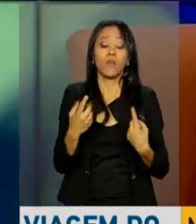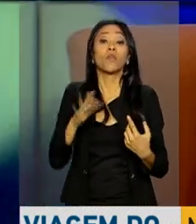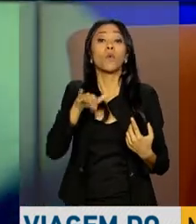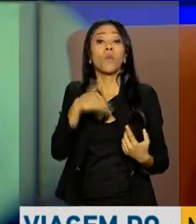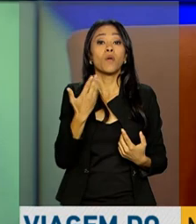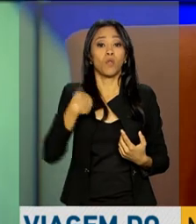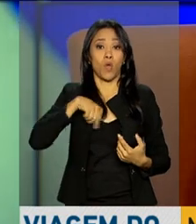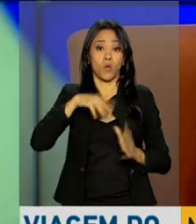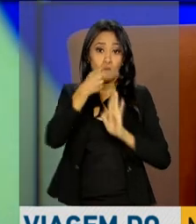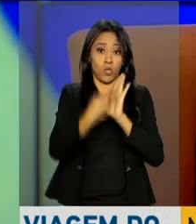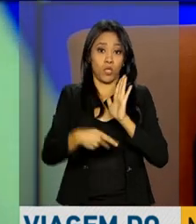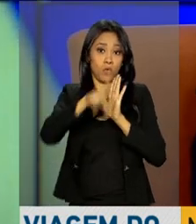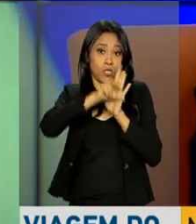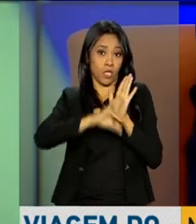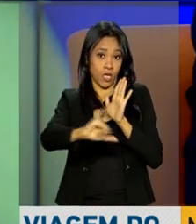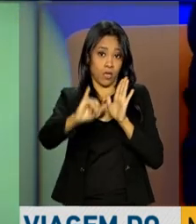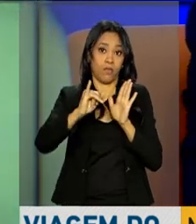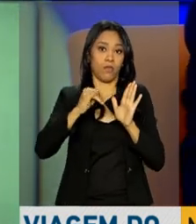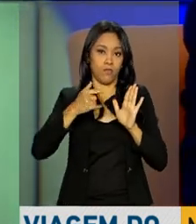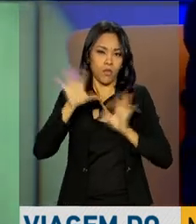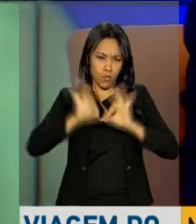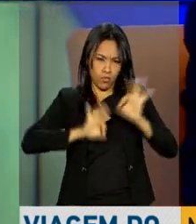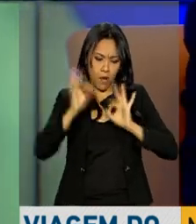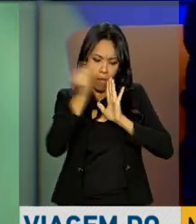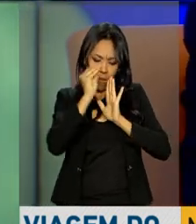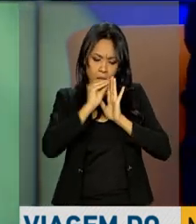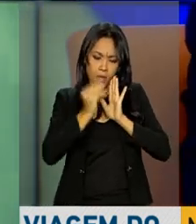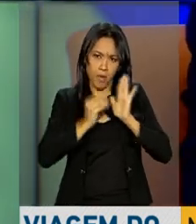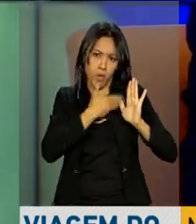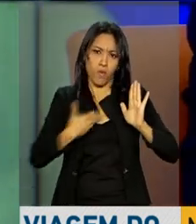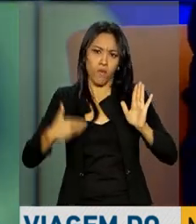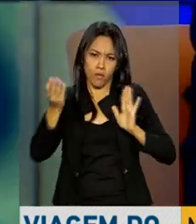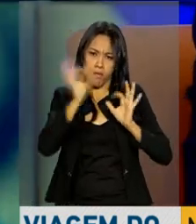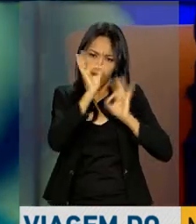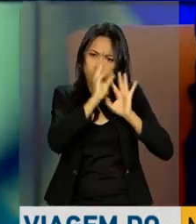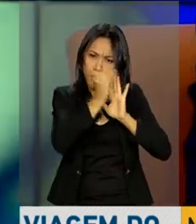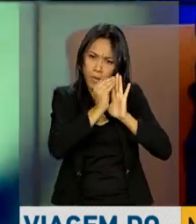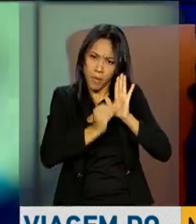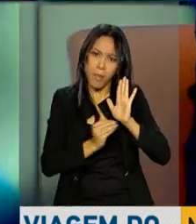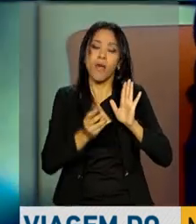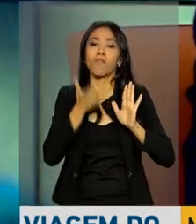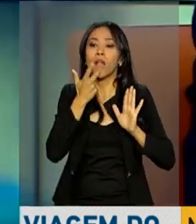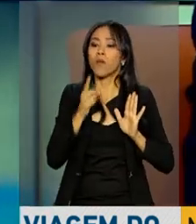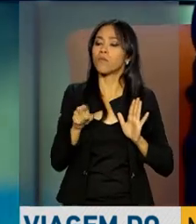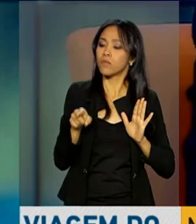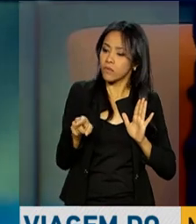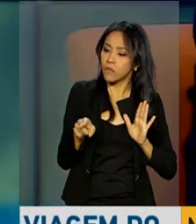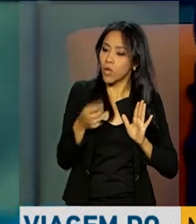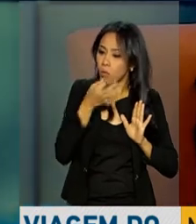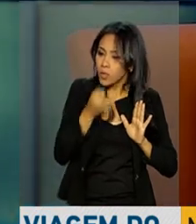projeto de lei estabelecendo a modernização trabalhista, falaram, de um lado,